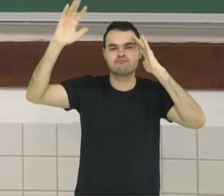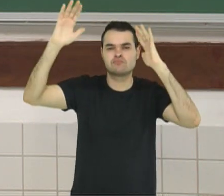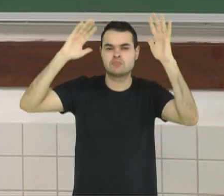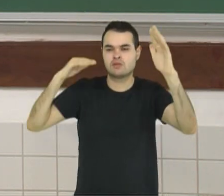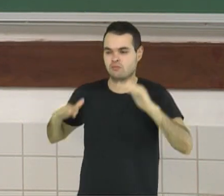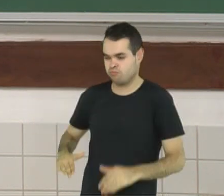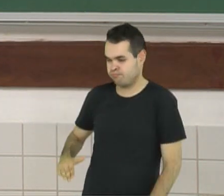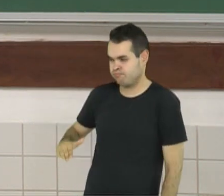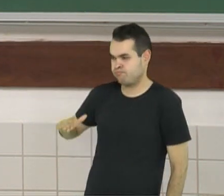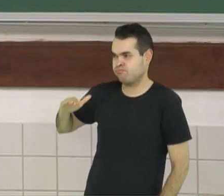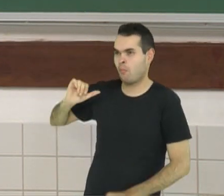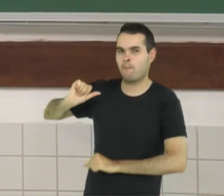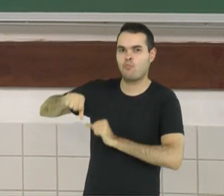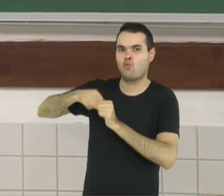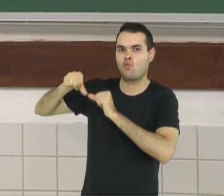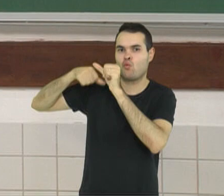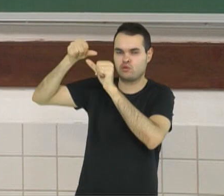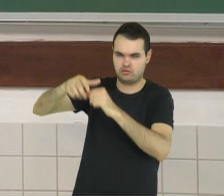mudando. Pero,